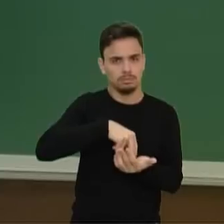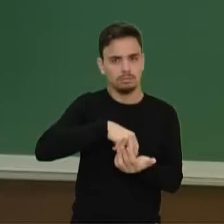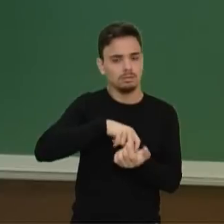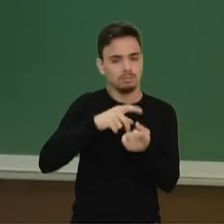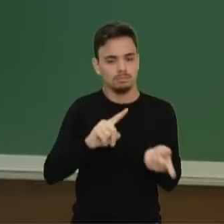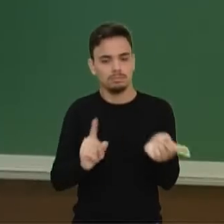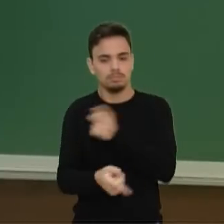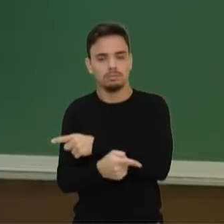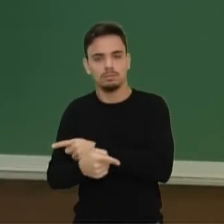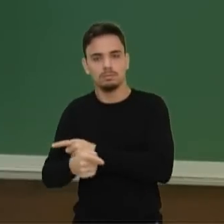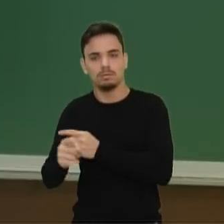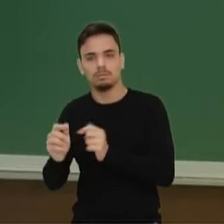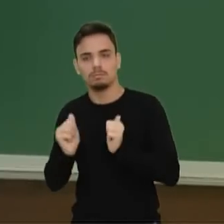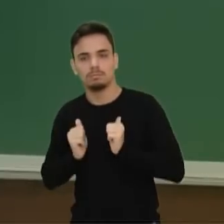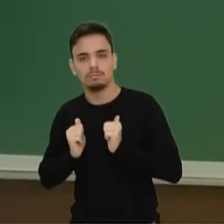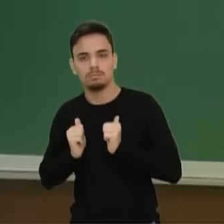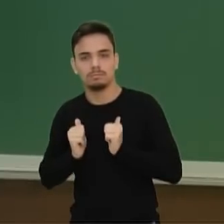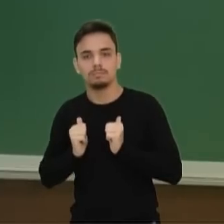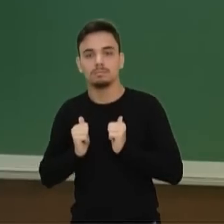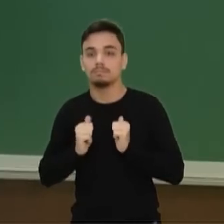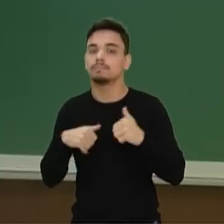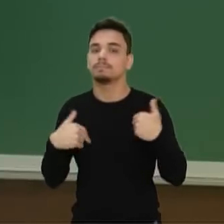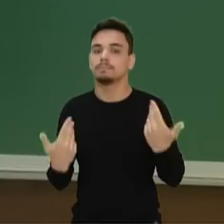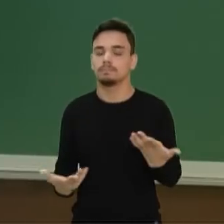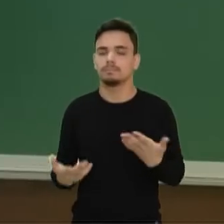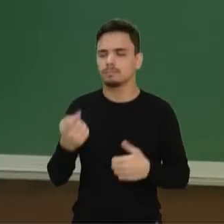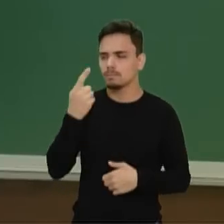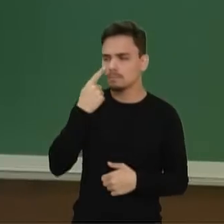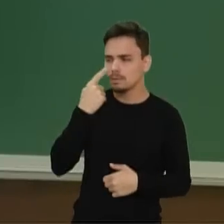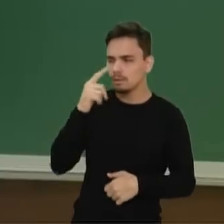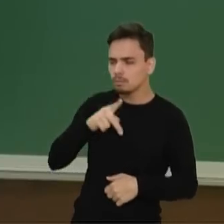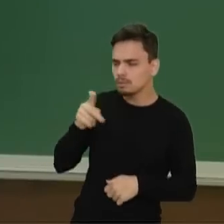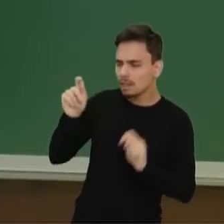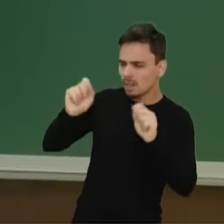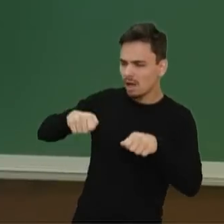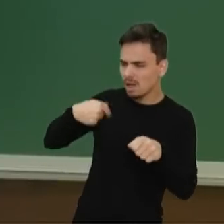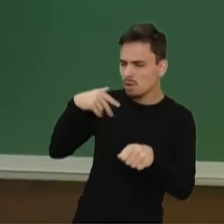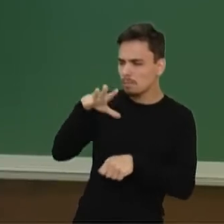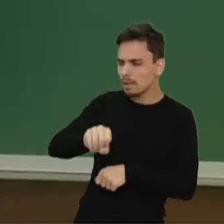voz passiva? Então, veja, professor, eu posso então pegar uma